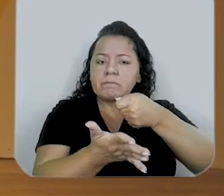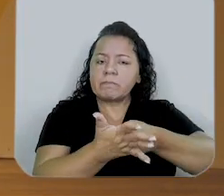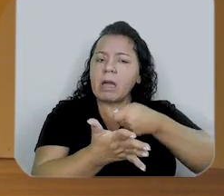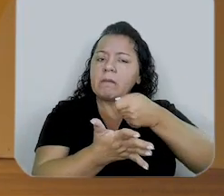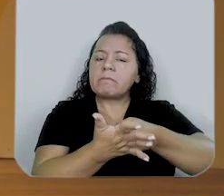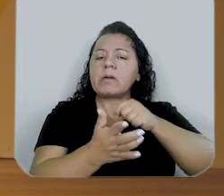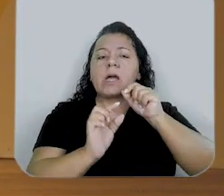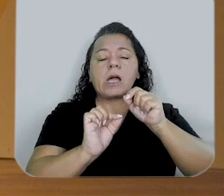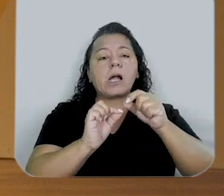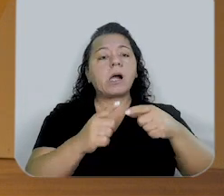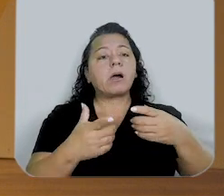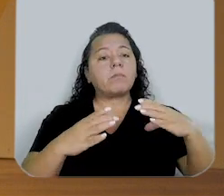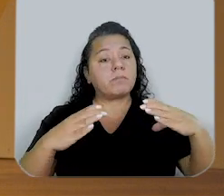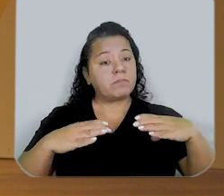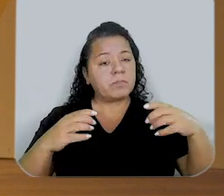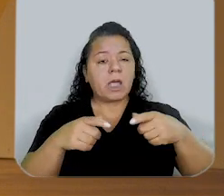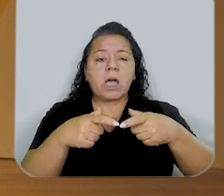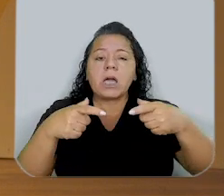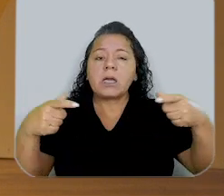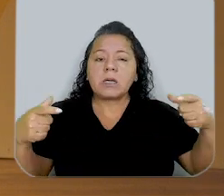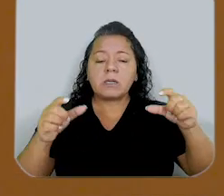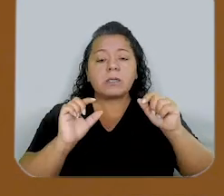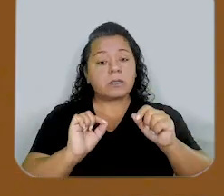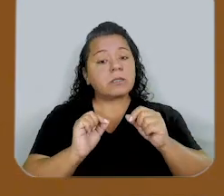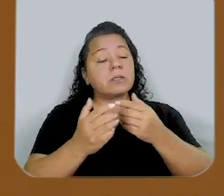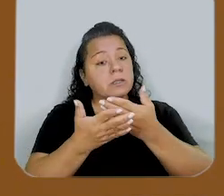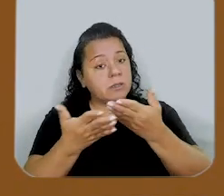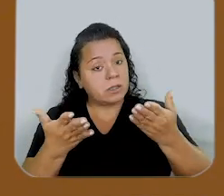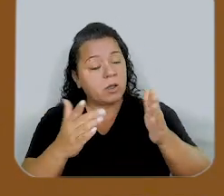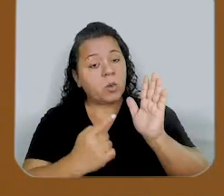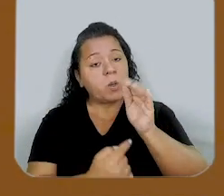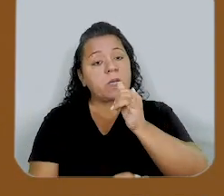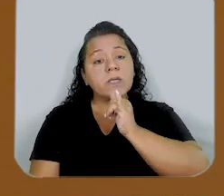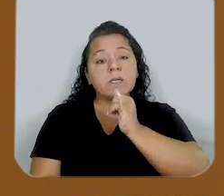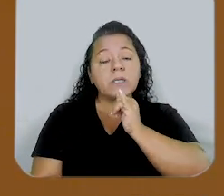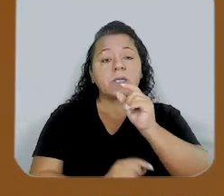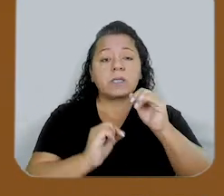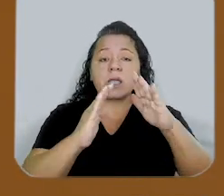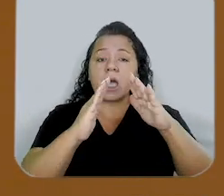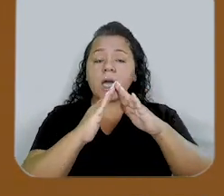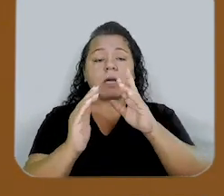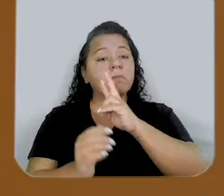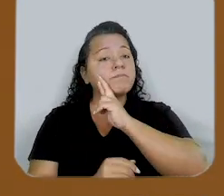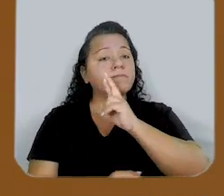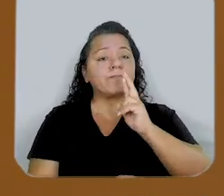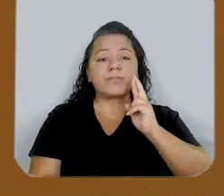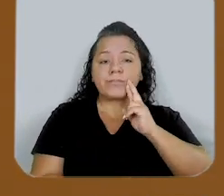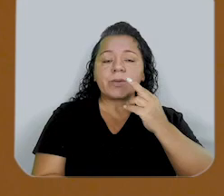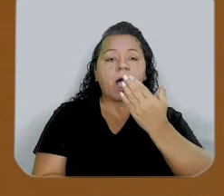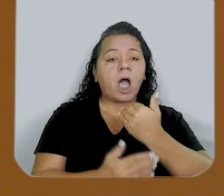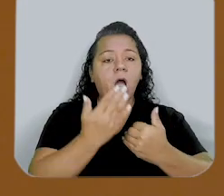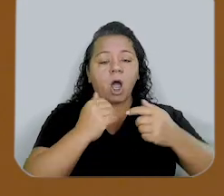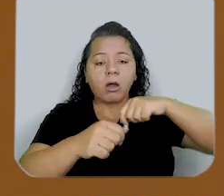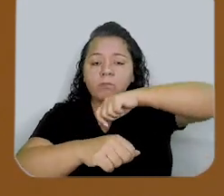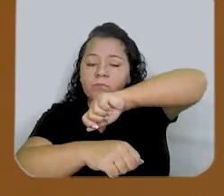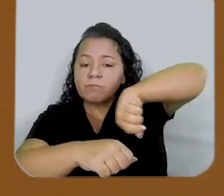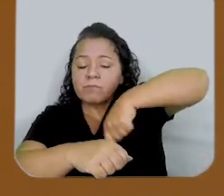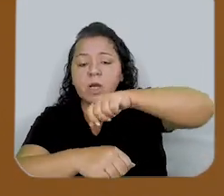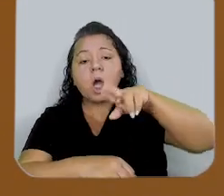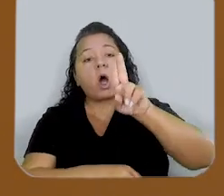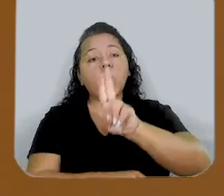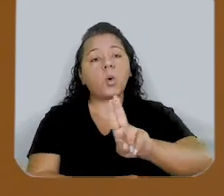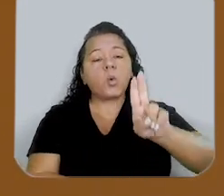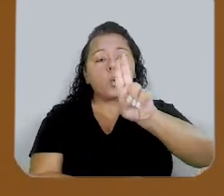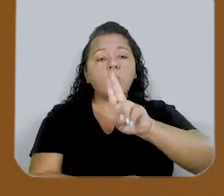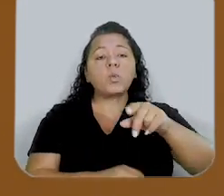nas grandes cidades? A gente usou o exemplo da Casa Biatuí no Amazonas, que parte de uma política pública também, né? Eles utilizam o espaço que é cedido